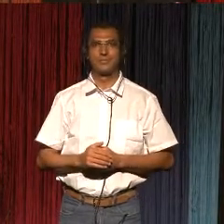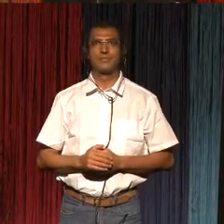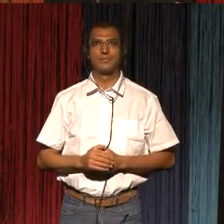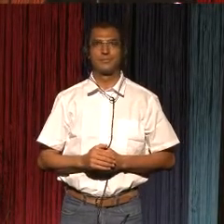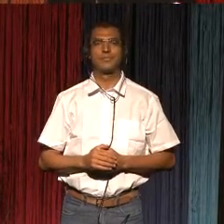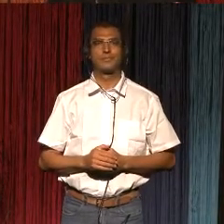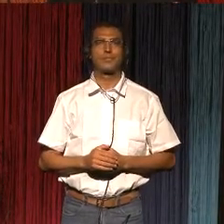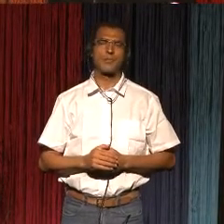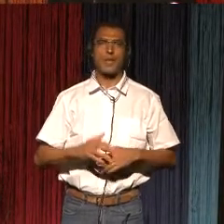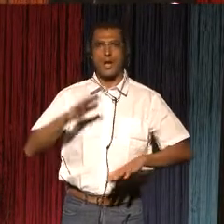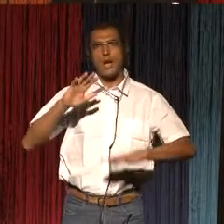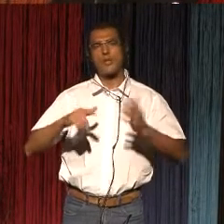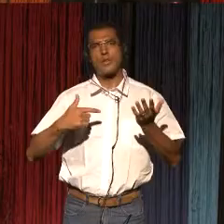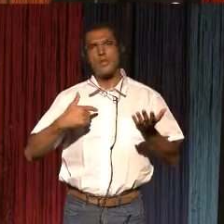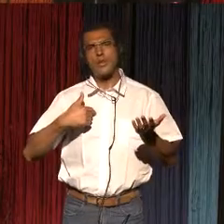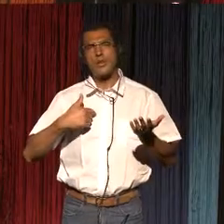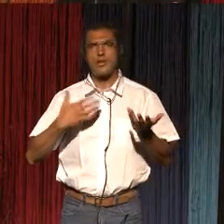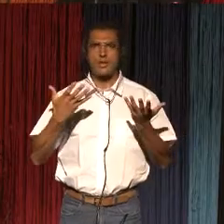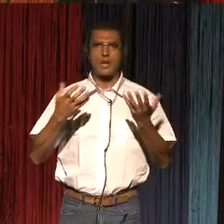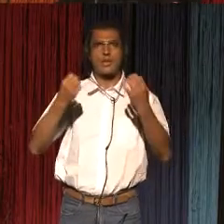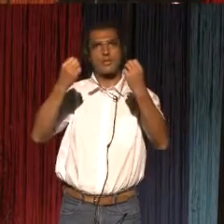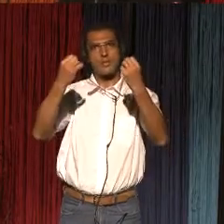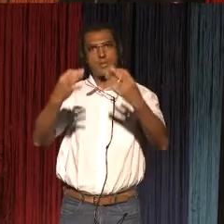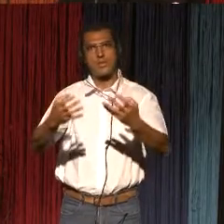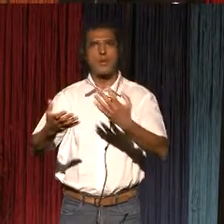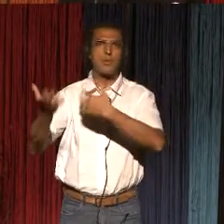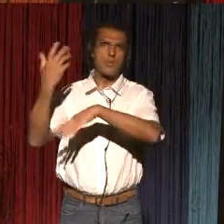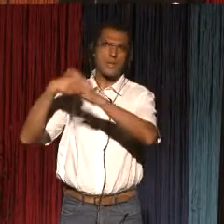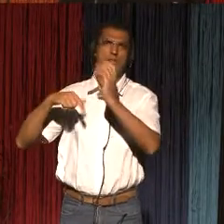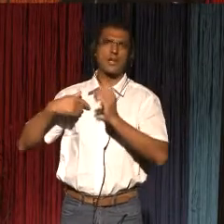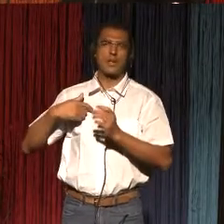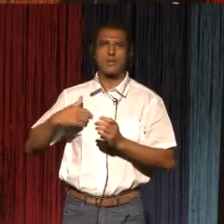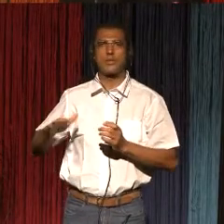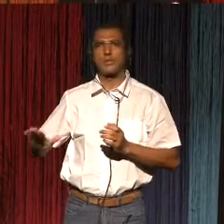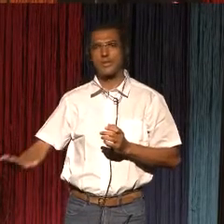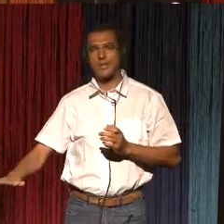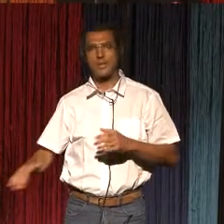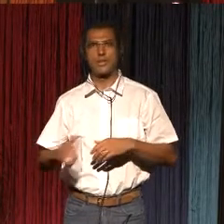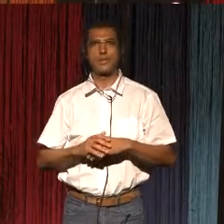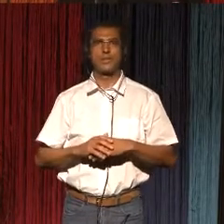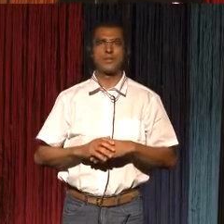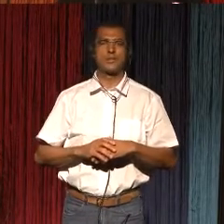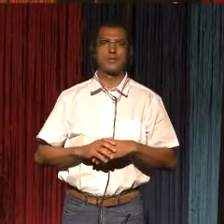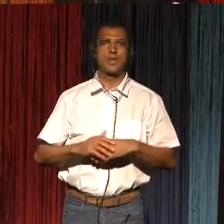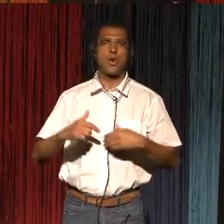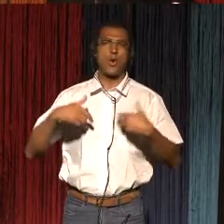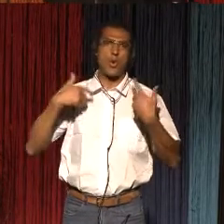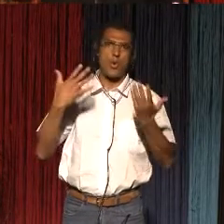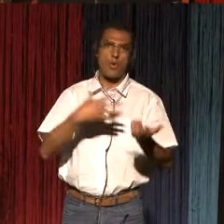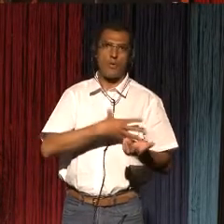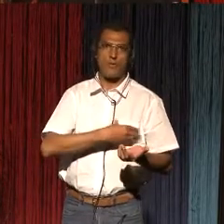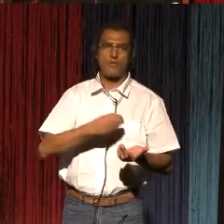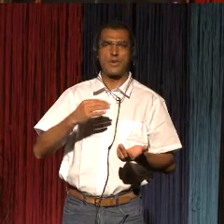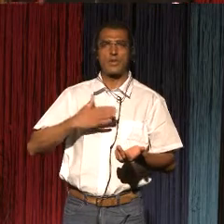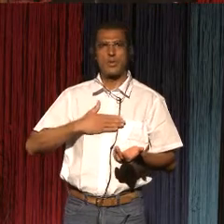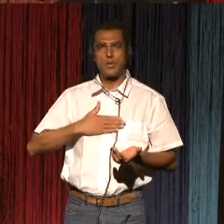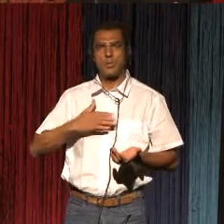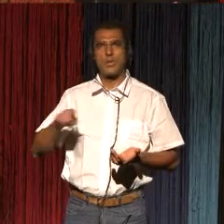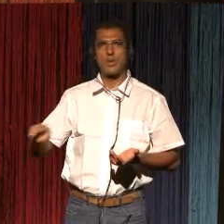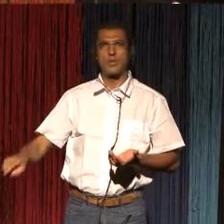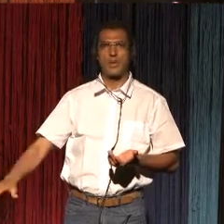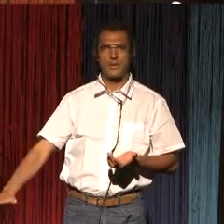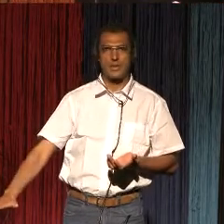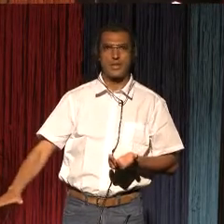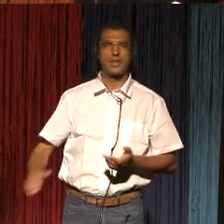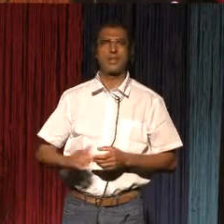tive experiências muito ruins quando estava crescendo, ou os meus filhos, digamos assim, alguém